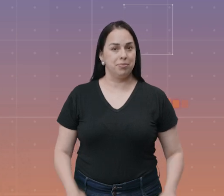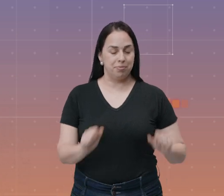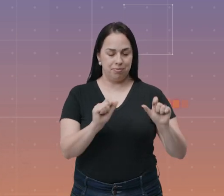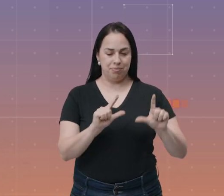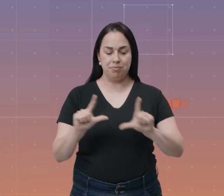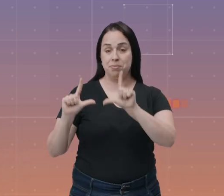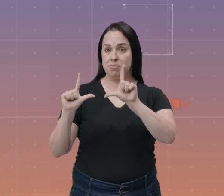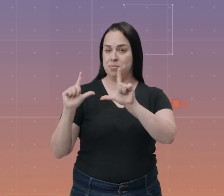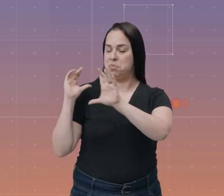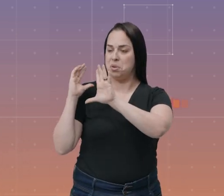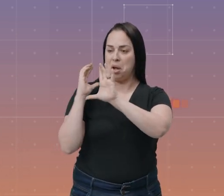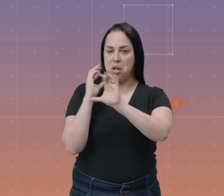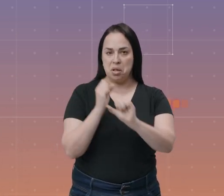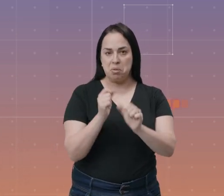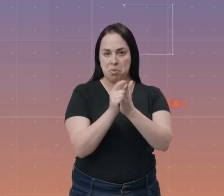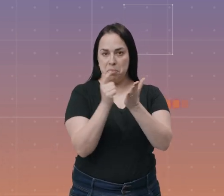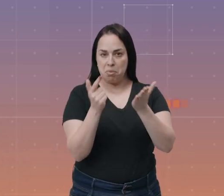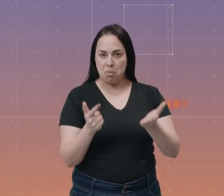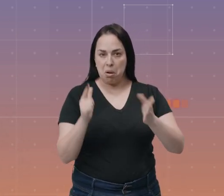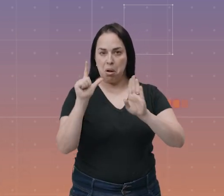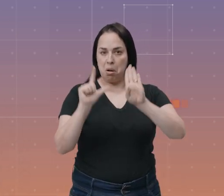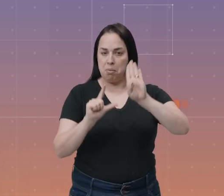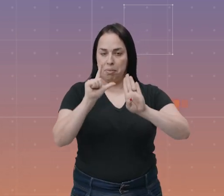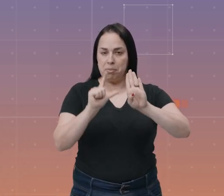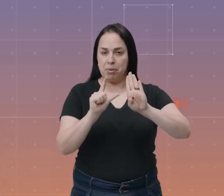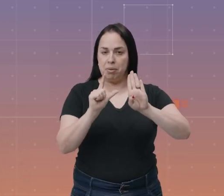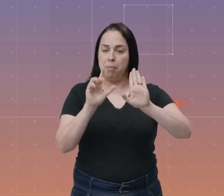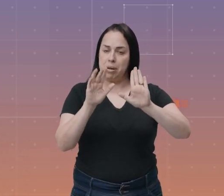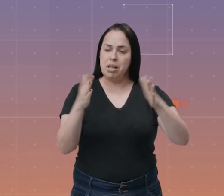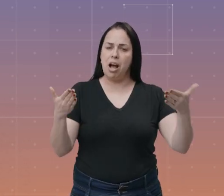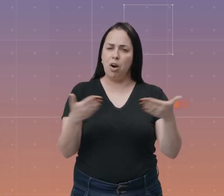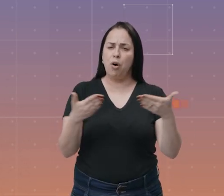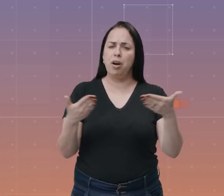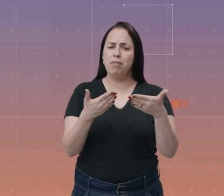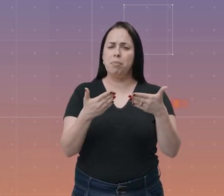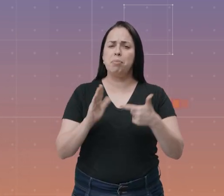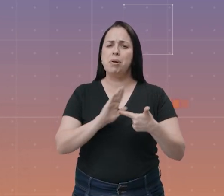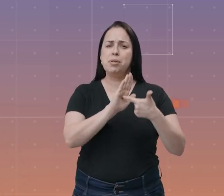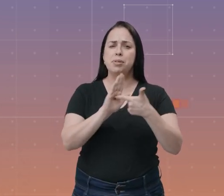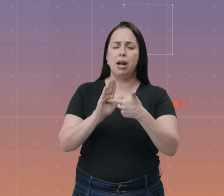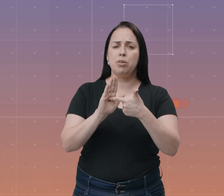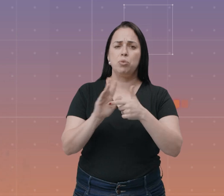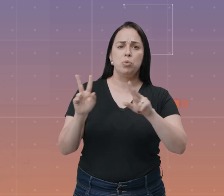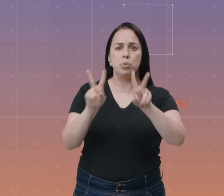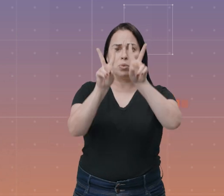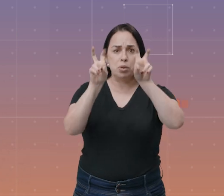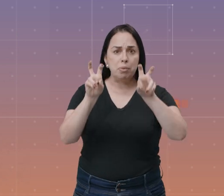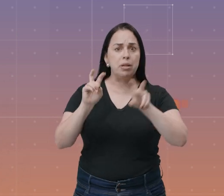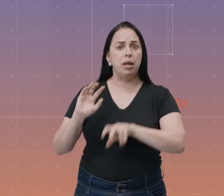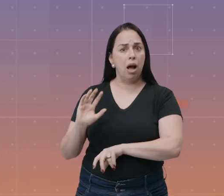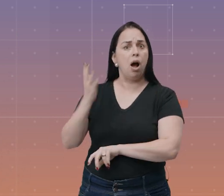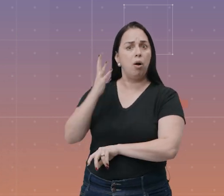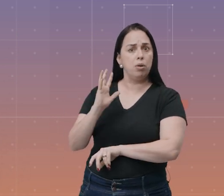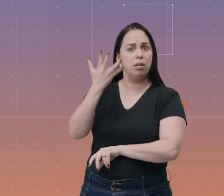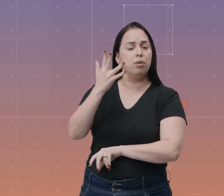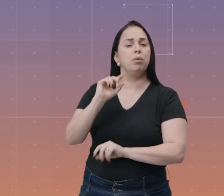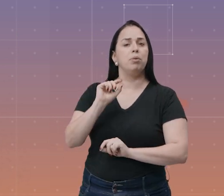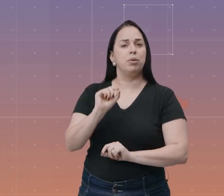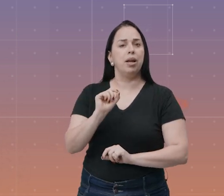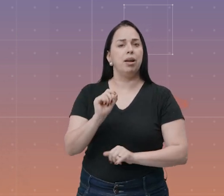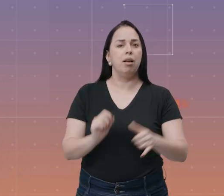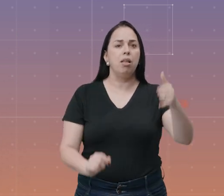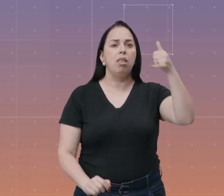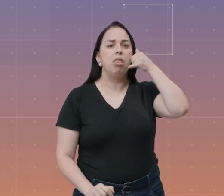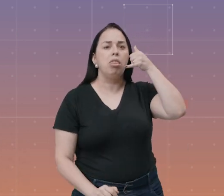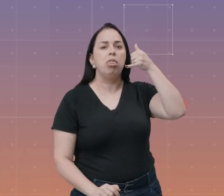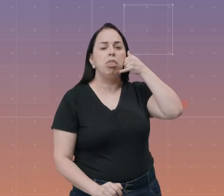Voltamos com a nossa retrospectiva e vamos ver uma matéria sobre um assunto que tem sido recorrente nos últimos dias: o uso do